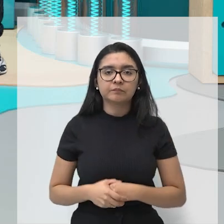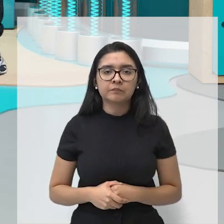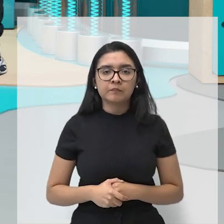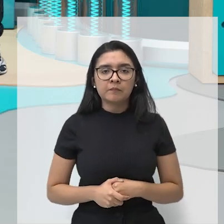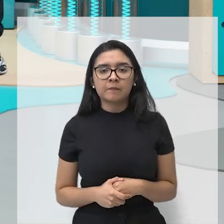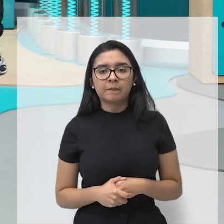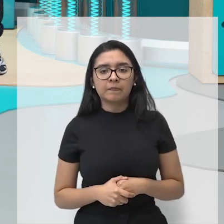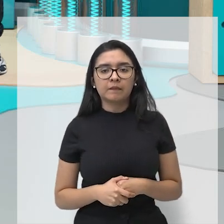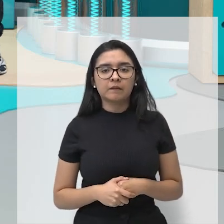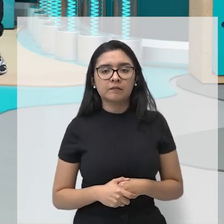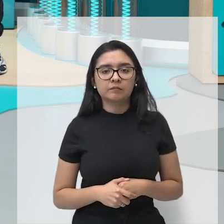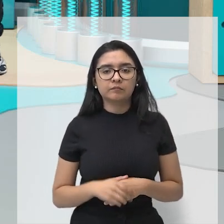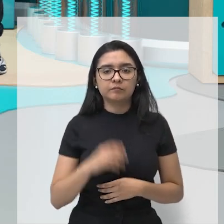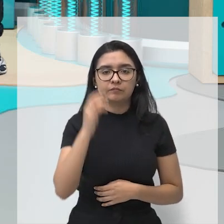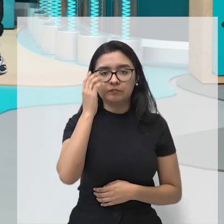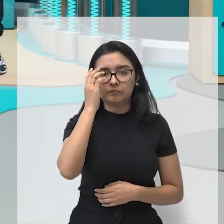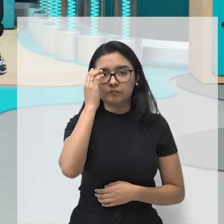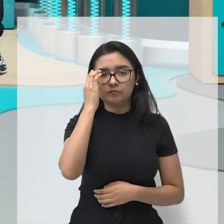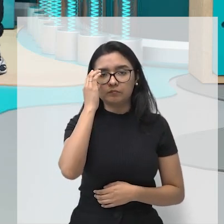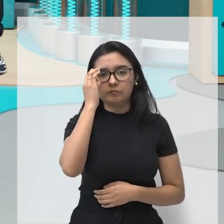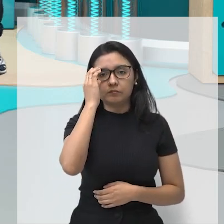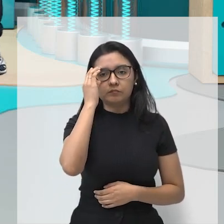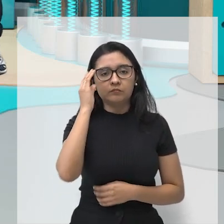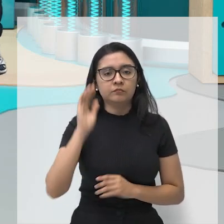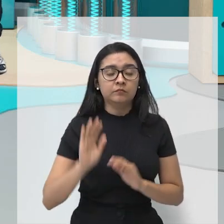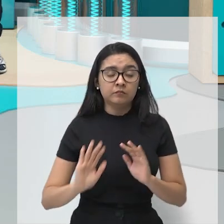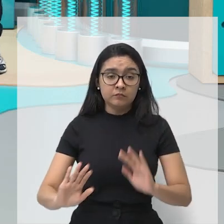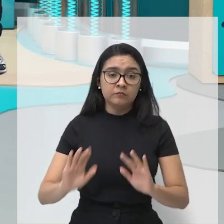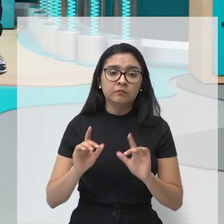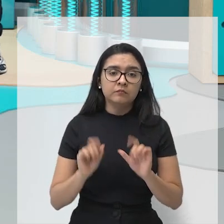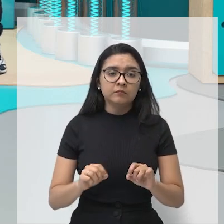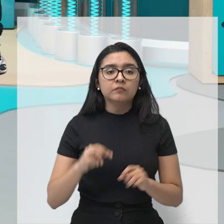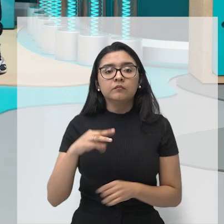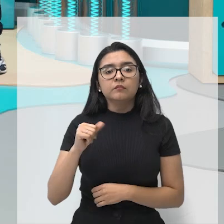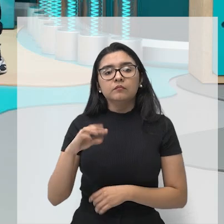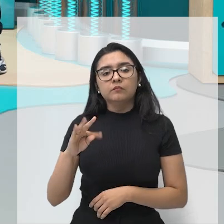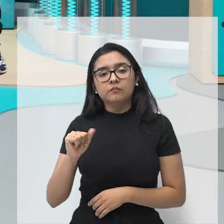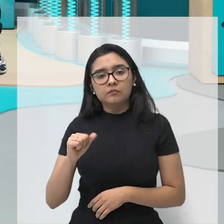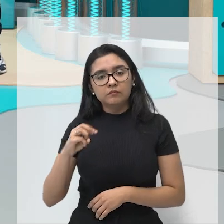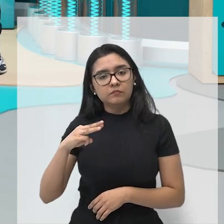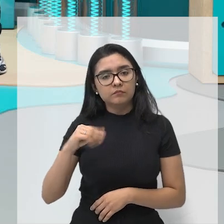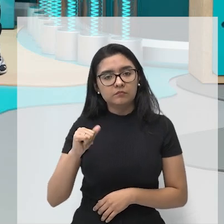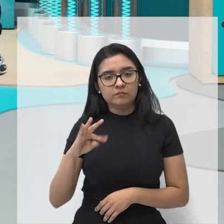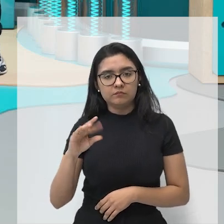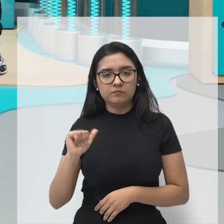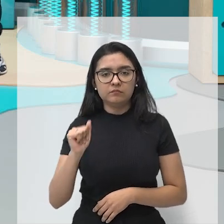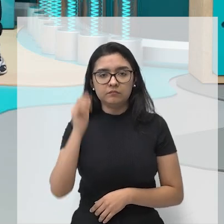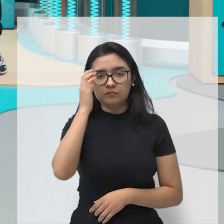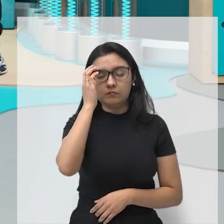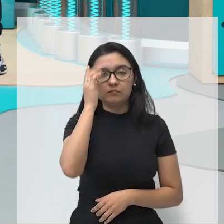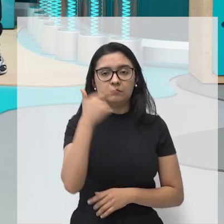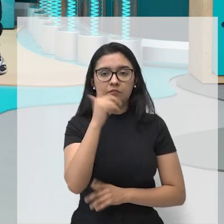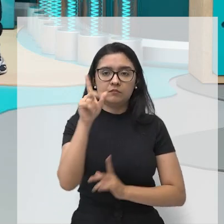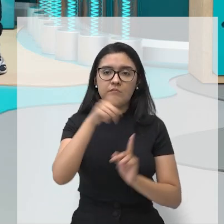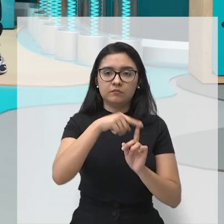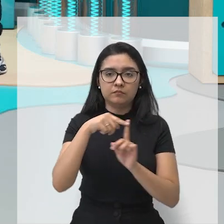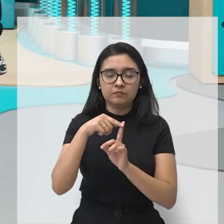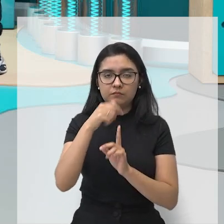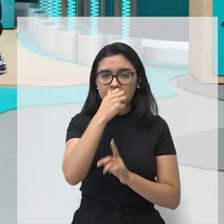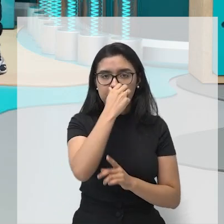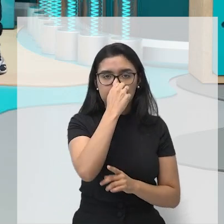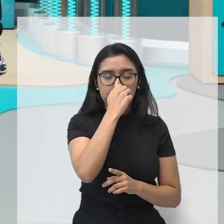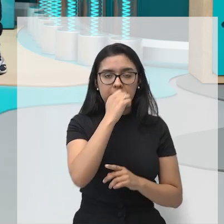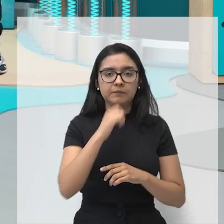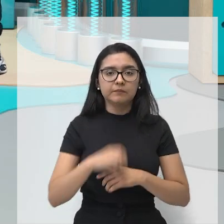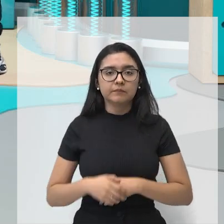ataque. Perdão, seu campo de defesa. Já o mata-mata, olha só, é o outro estilo que a gente tem. Ele é